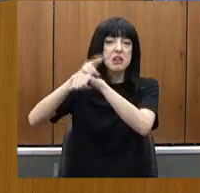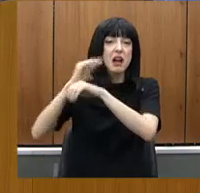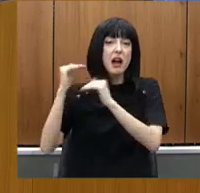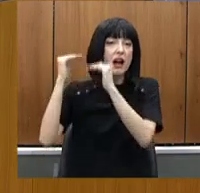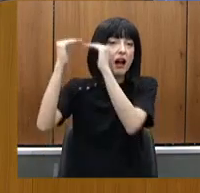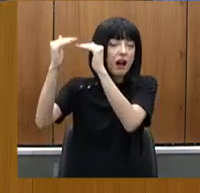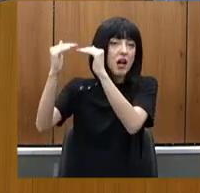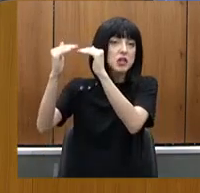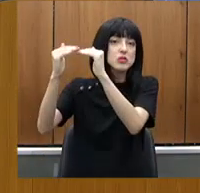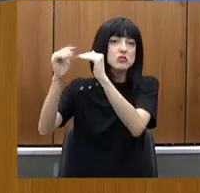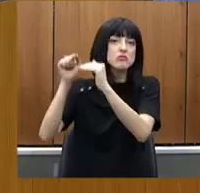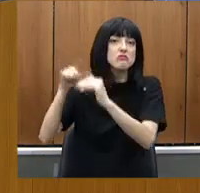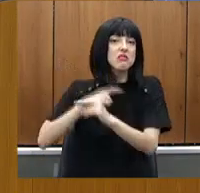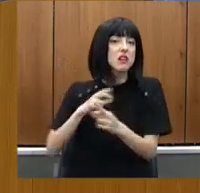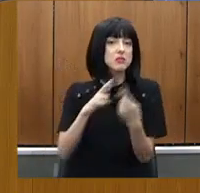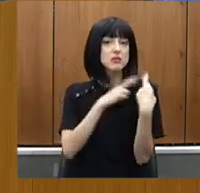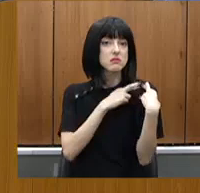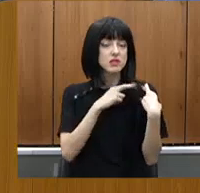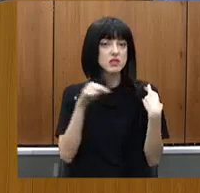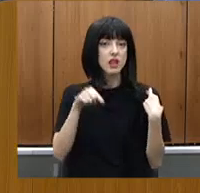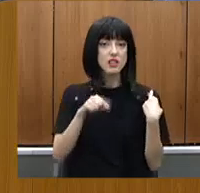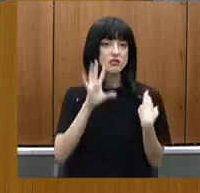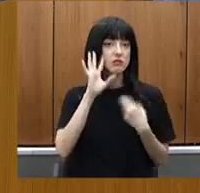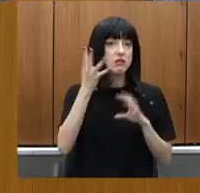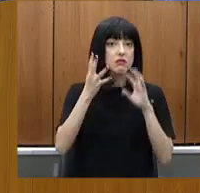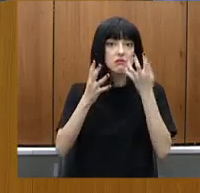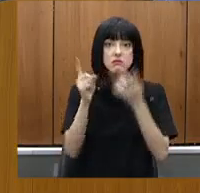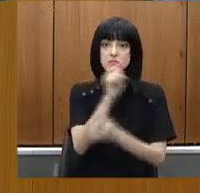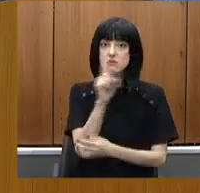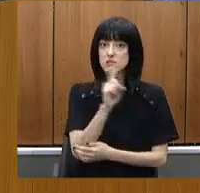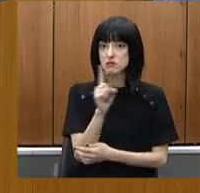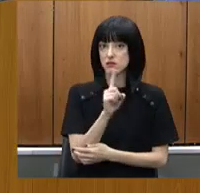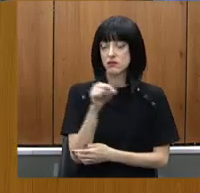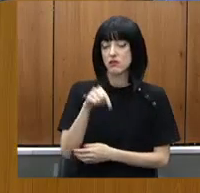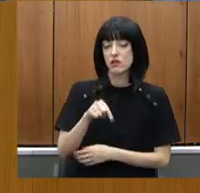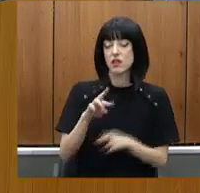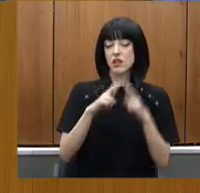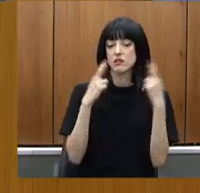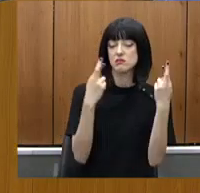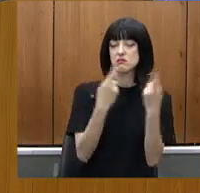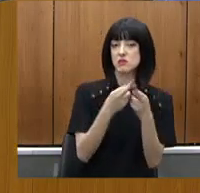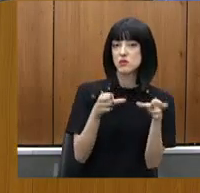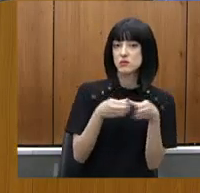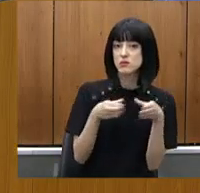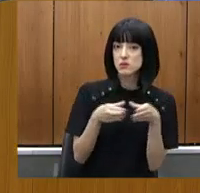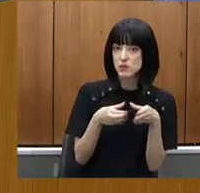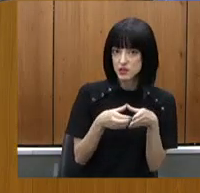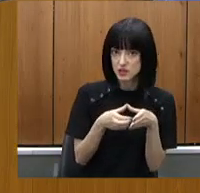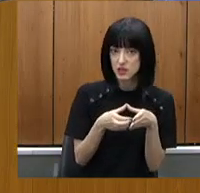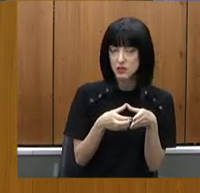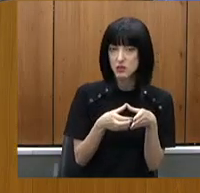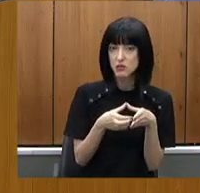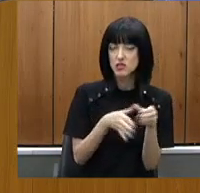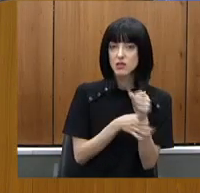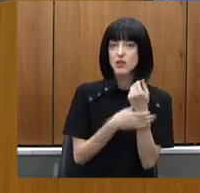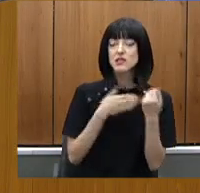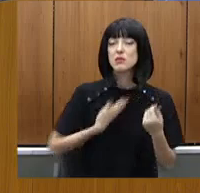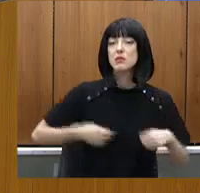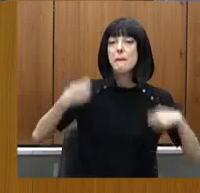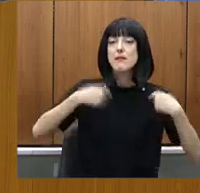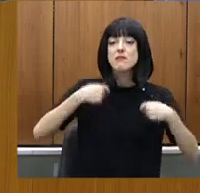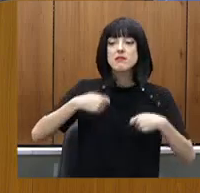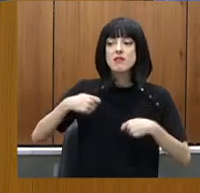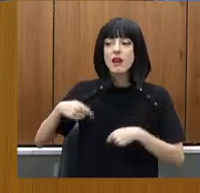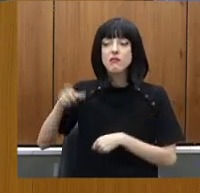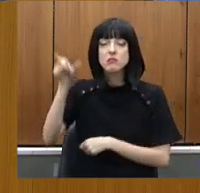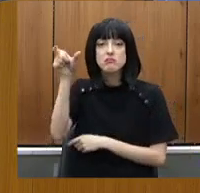e eu ainda tô ainda tô com pensamento positivo que